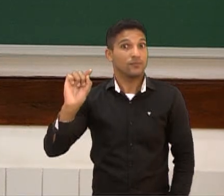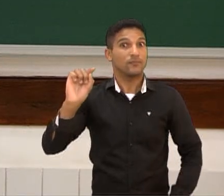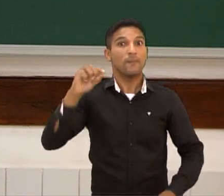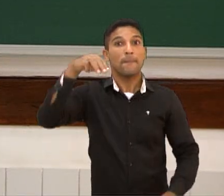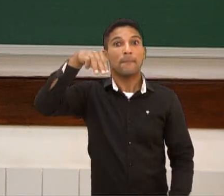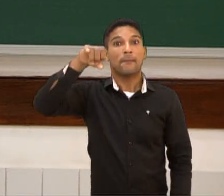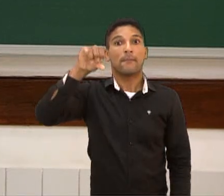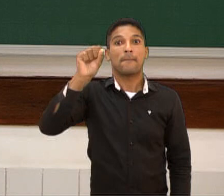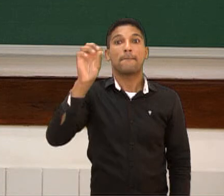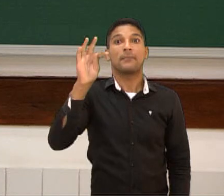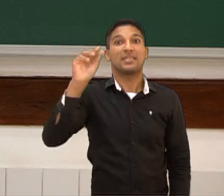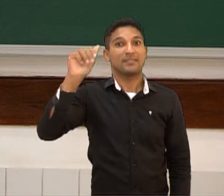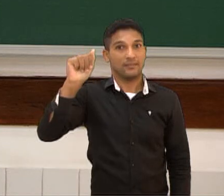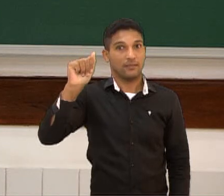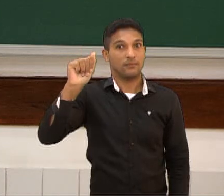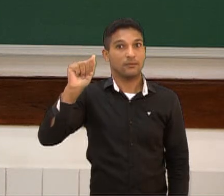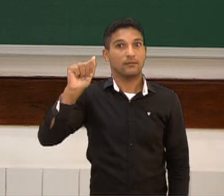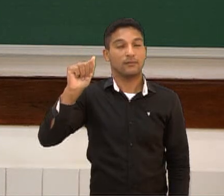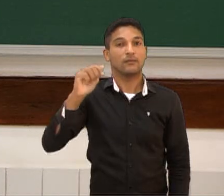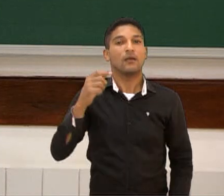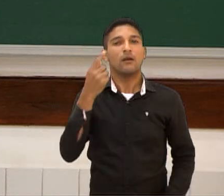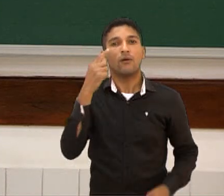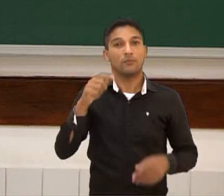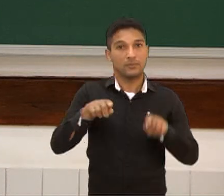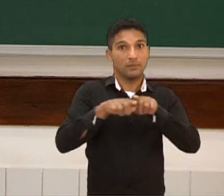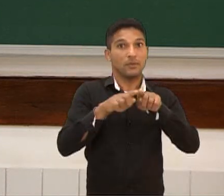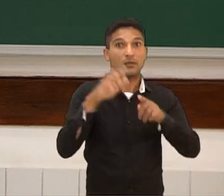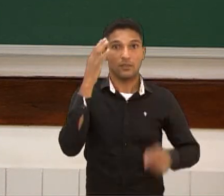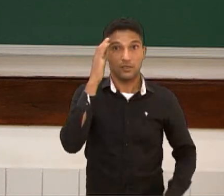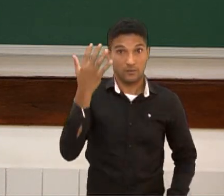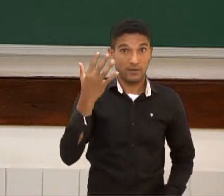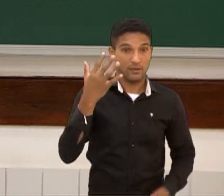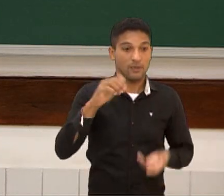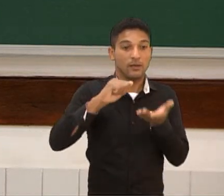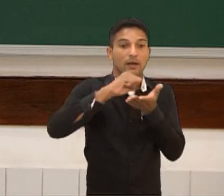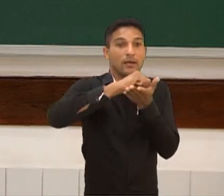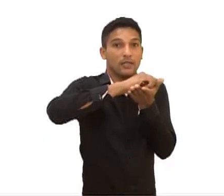essas representações, vamos resolver algumas atividades, certo?